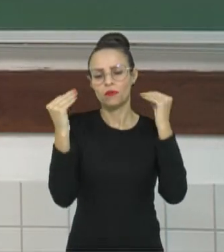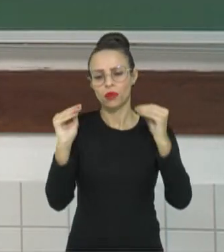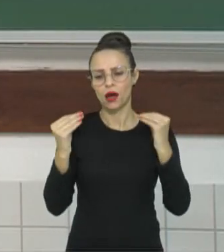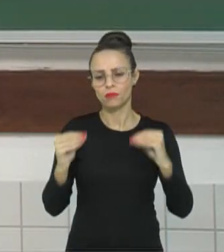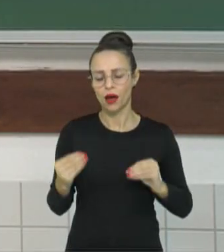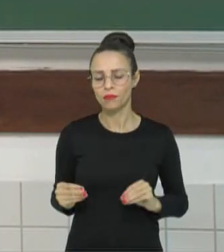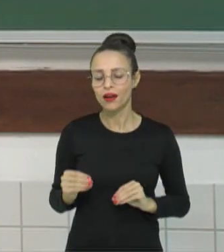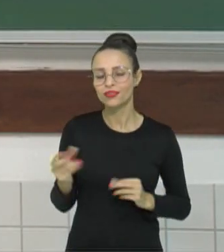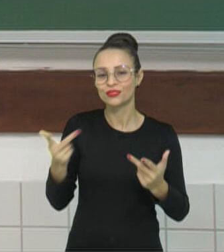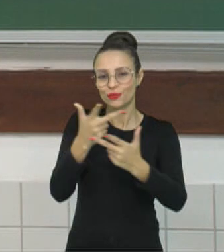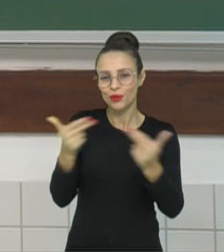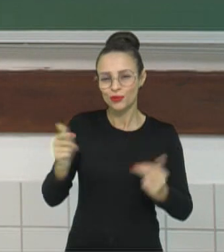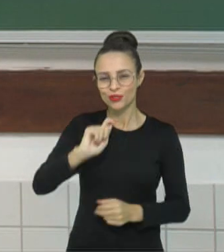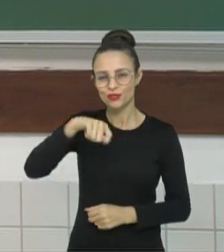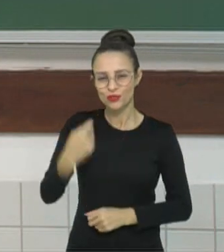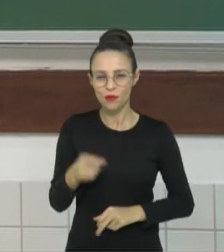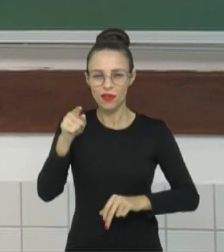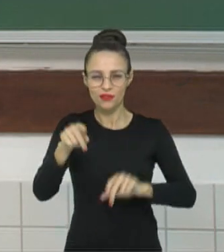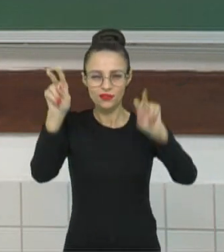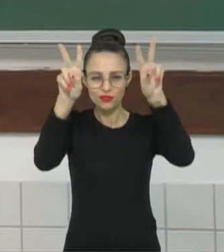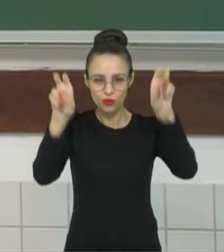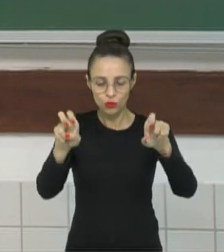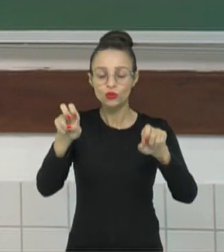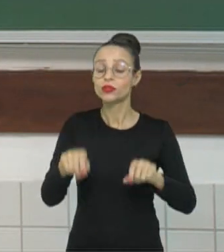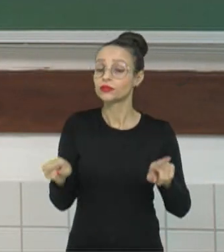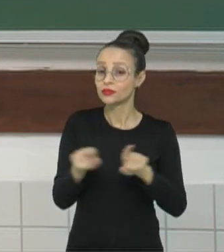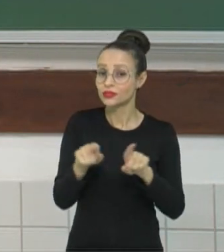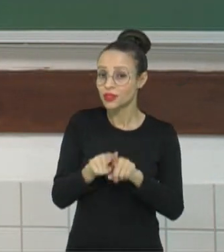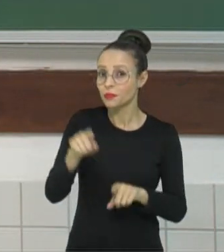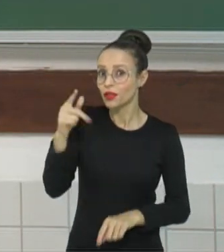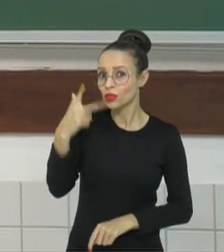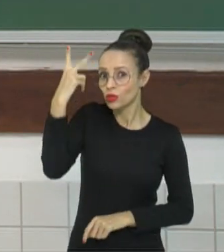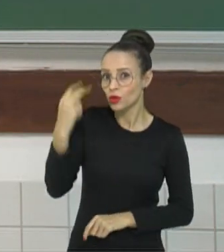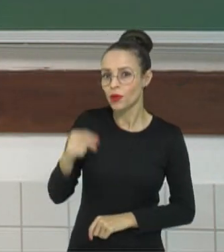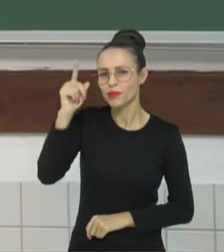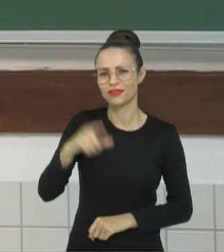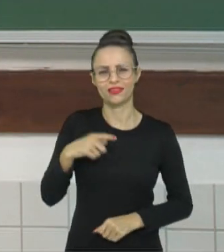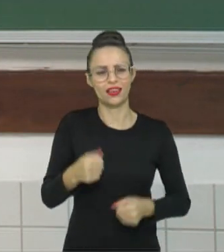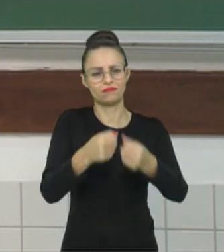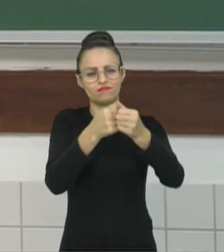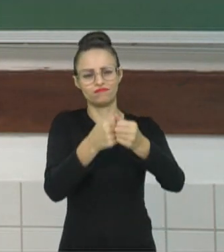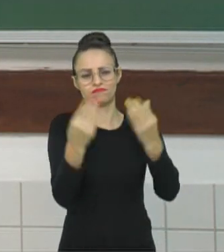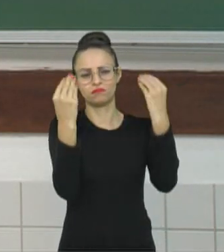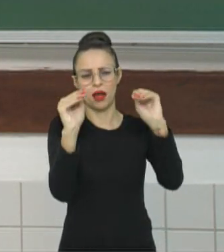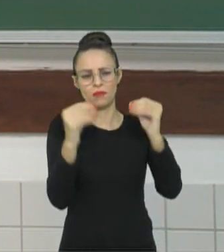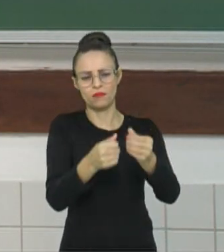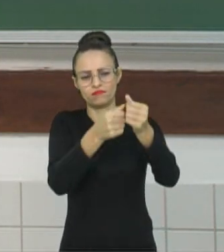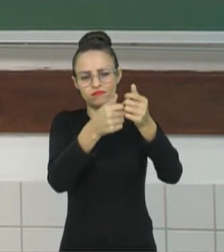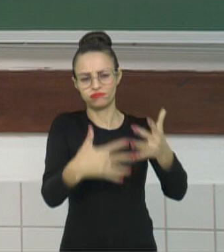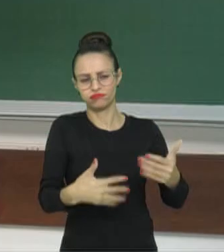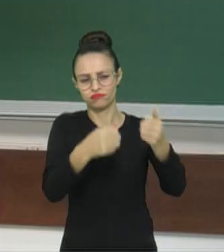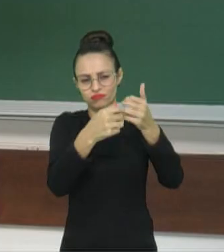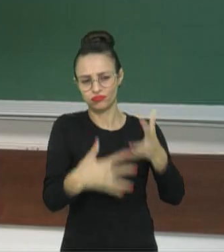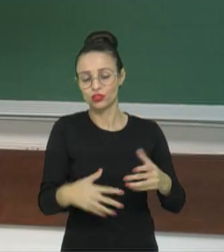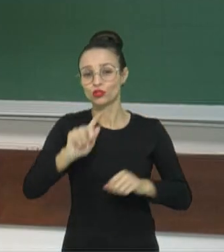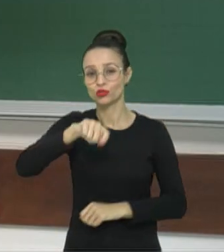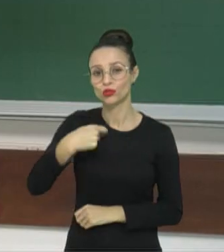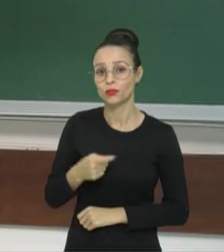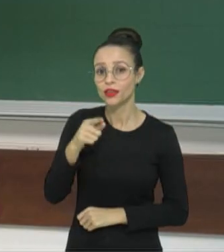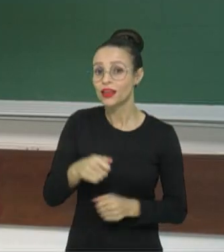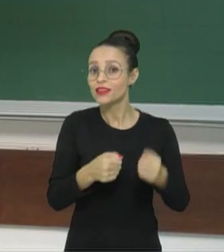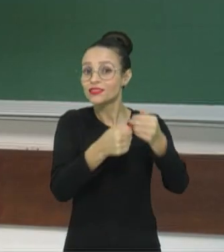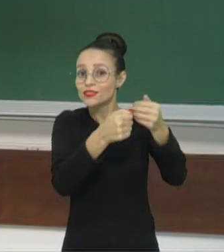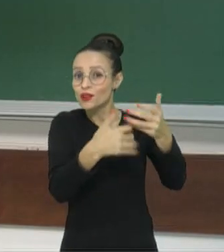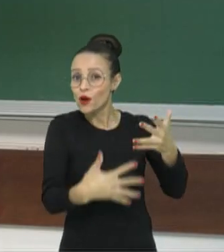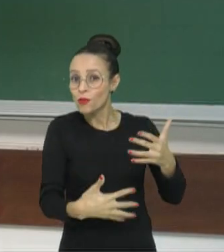postar alguma coisa sobre a polêmica. E normalmente tem muitos comentários a respeito dessa polêmica, e esses comentários